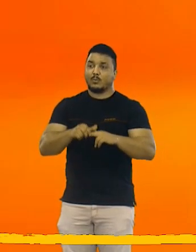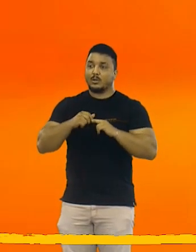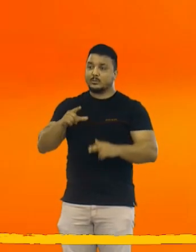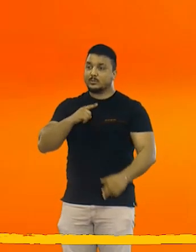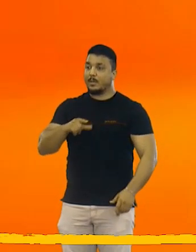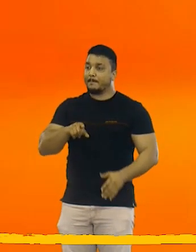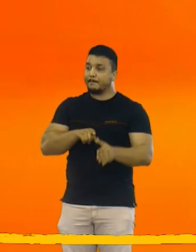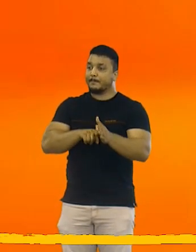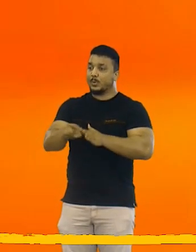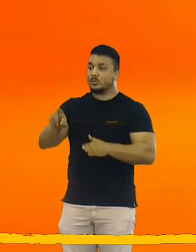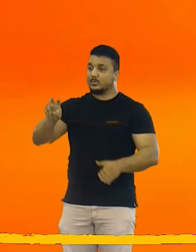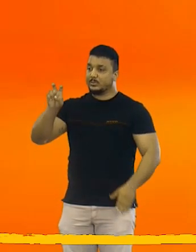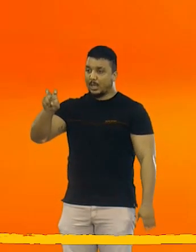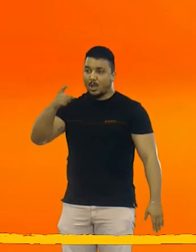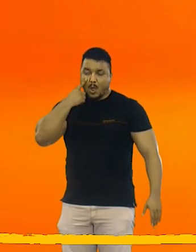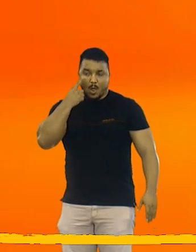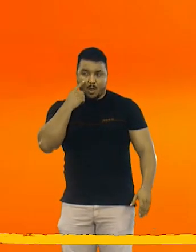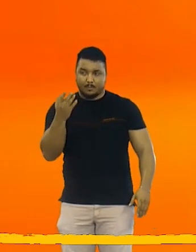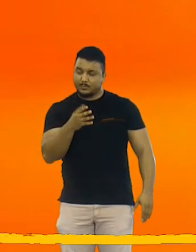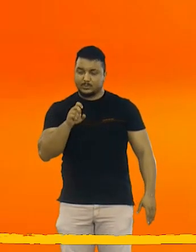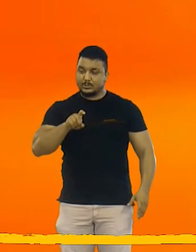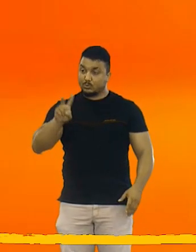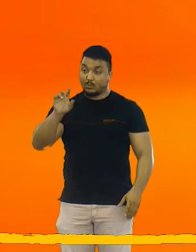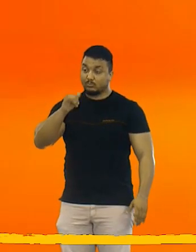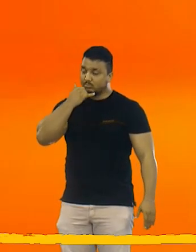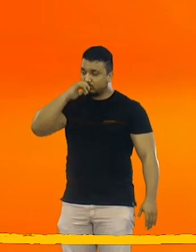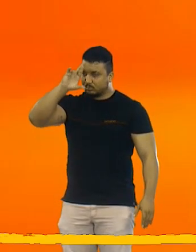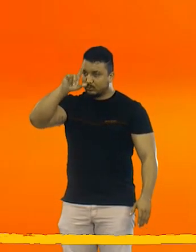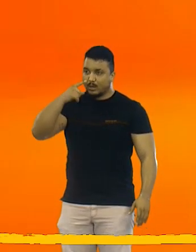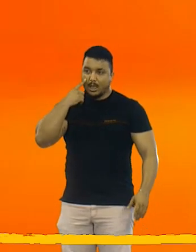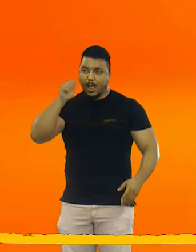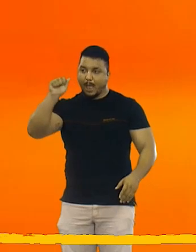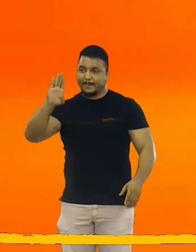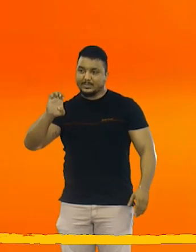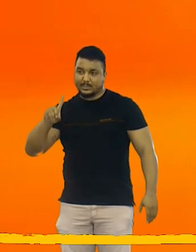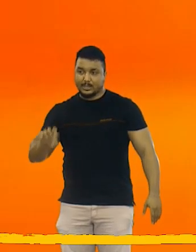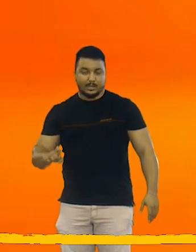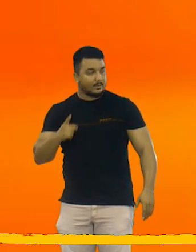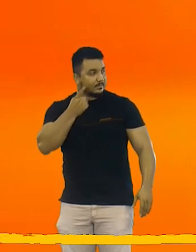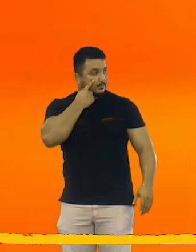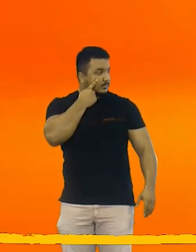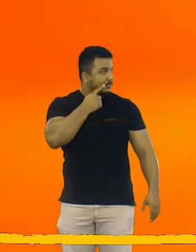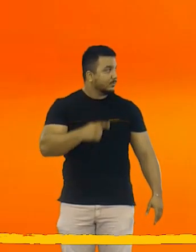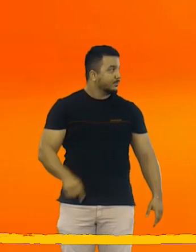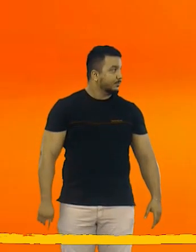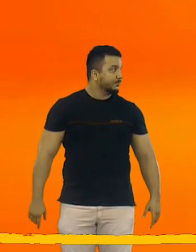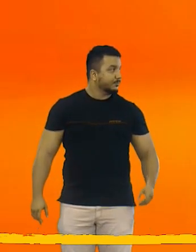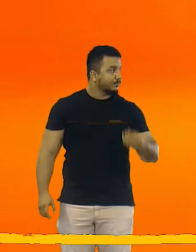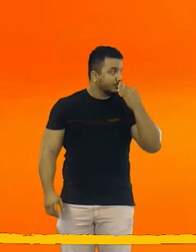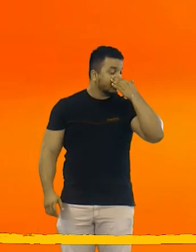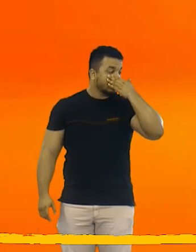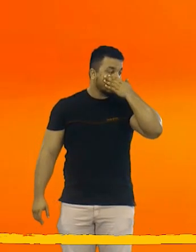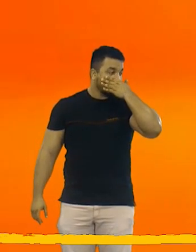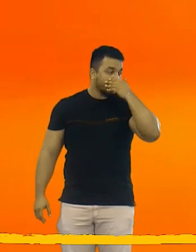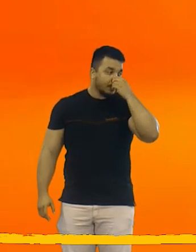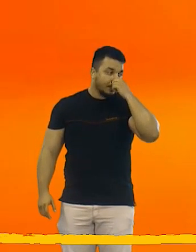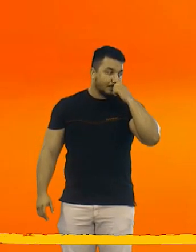5 questões, vamos aqui falar delas, tá? Ó, a gente fala o seguinte,